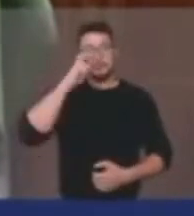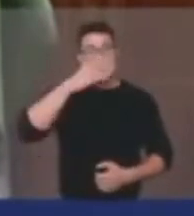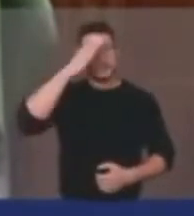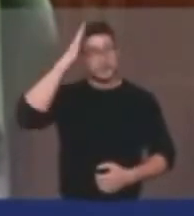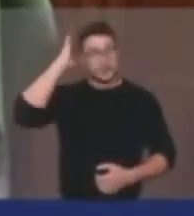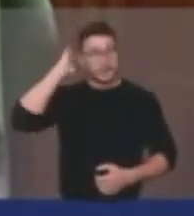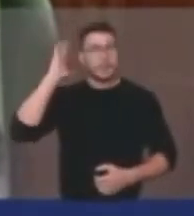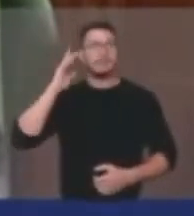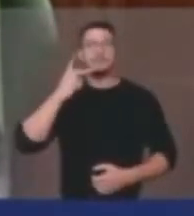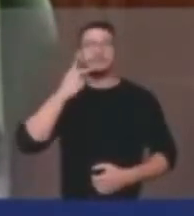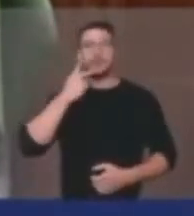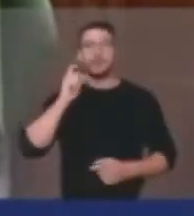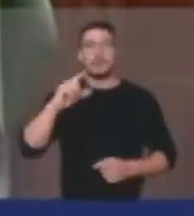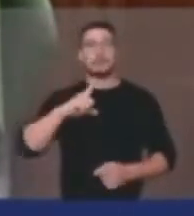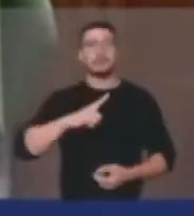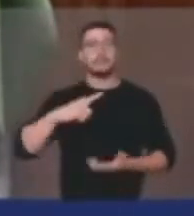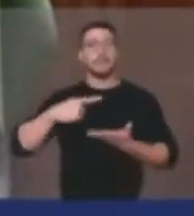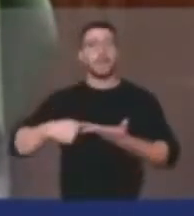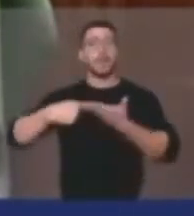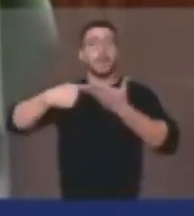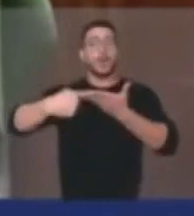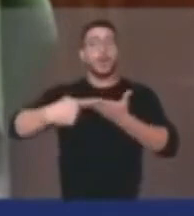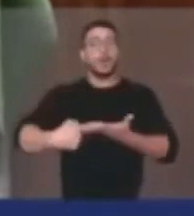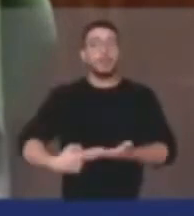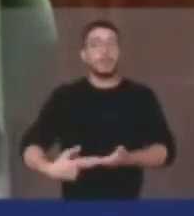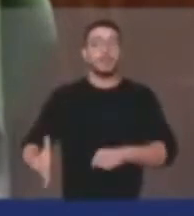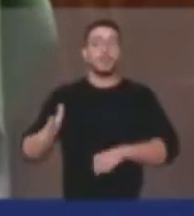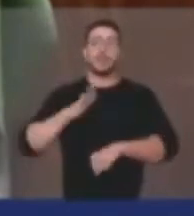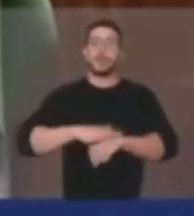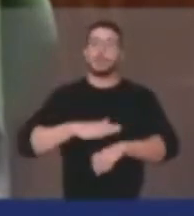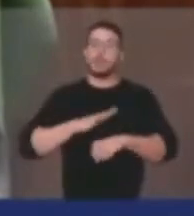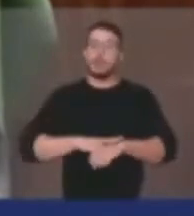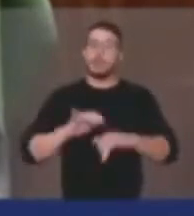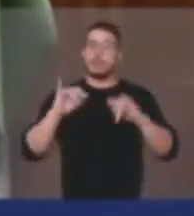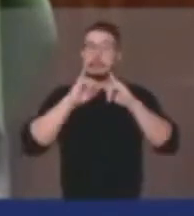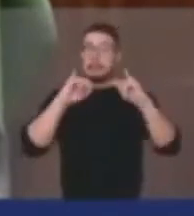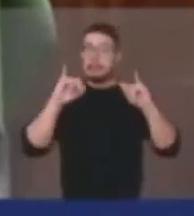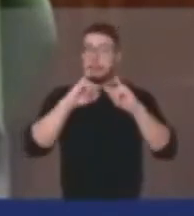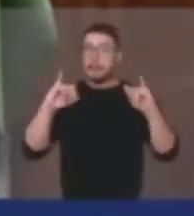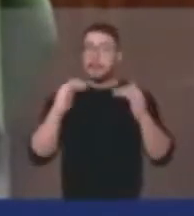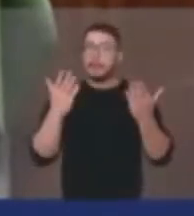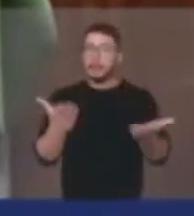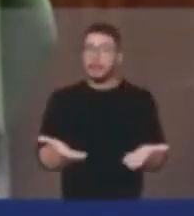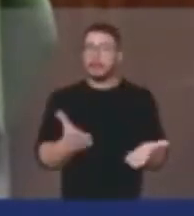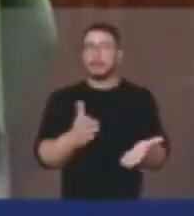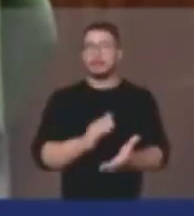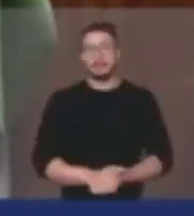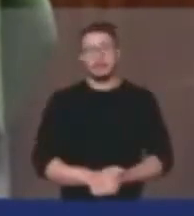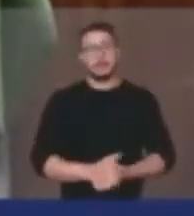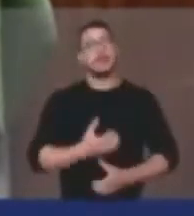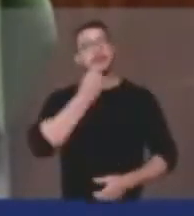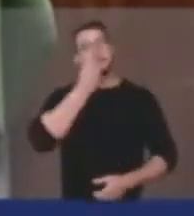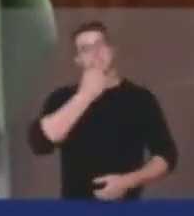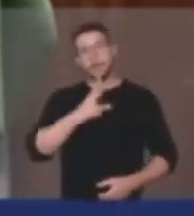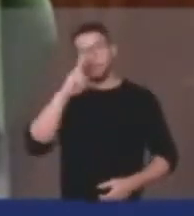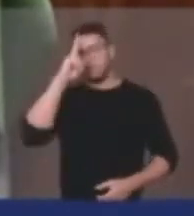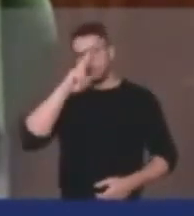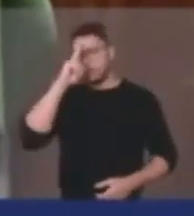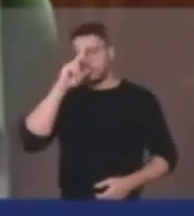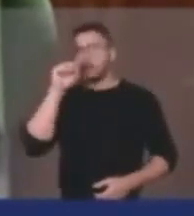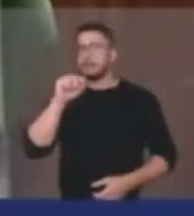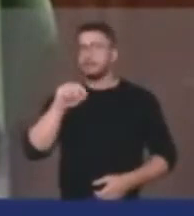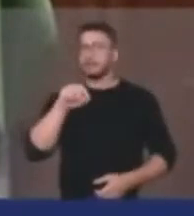esta função ainda durante a campanha eleitoral. Não podemos esquecer que este